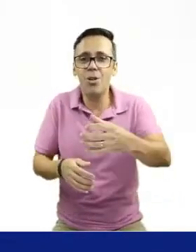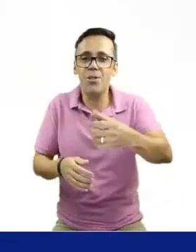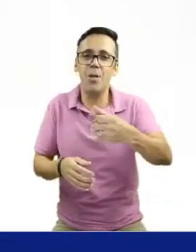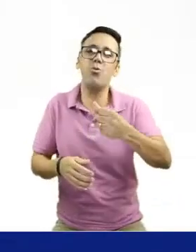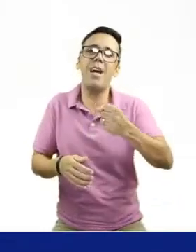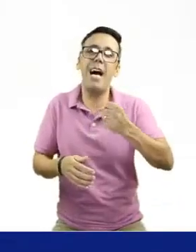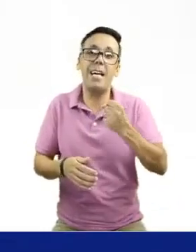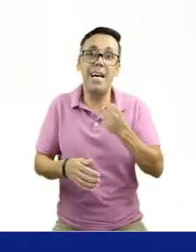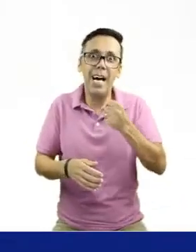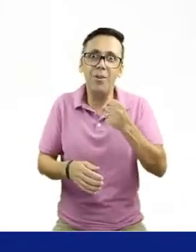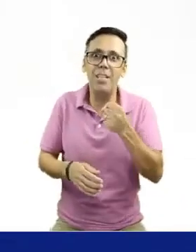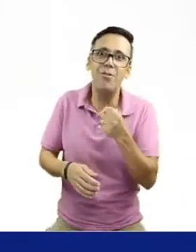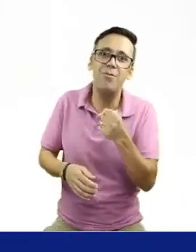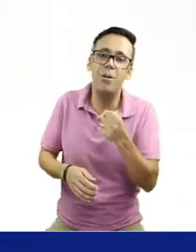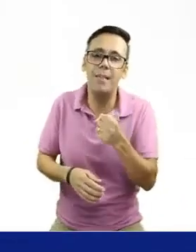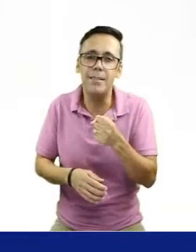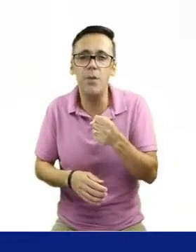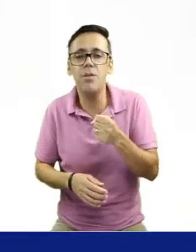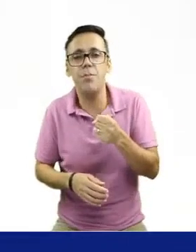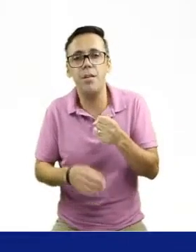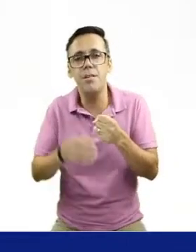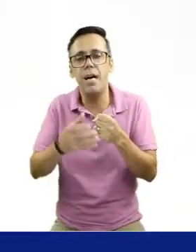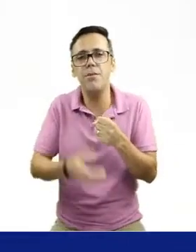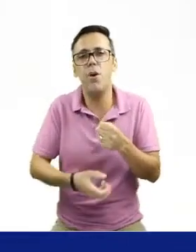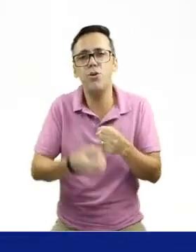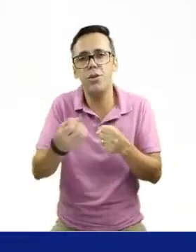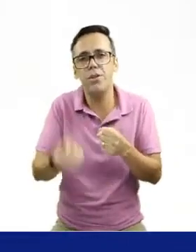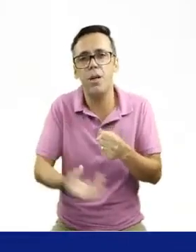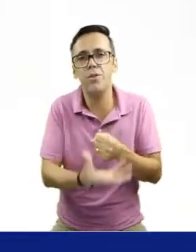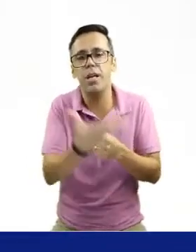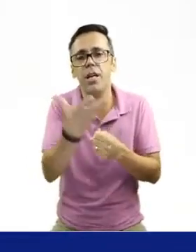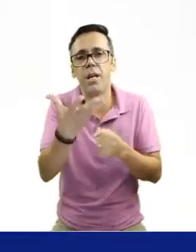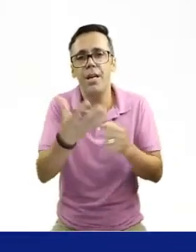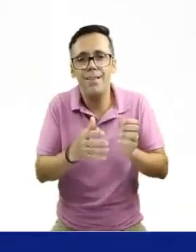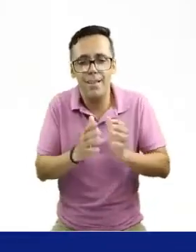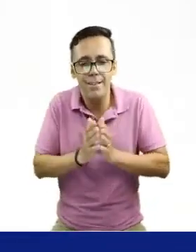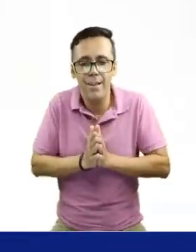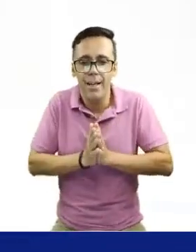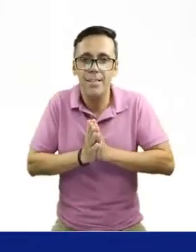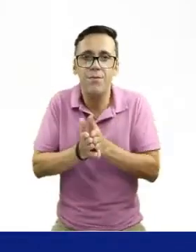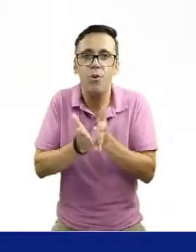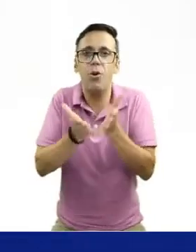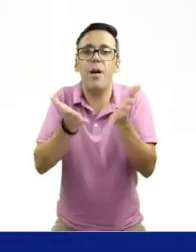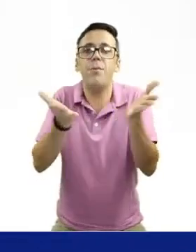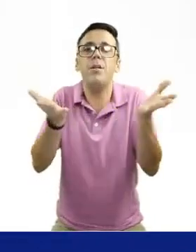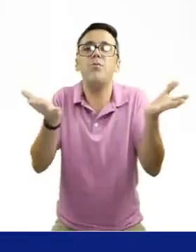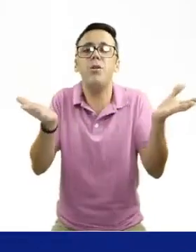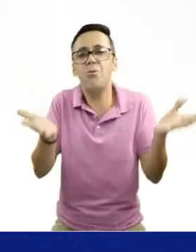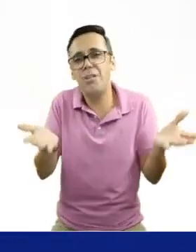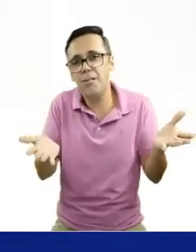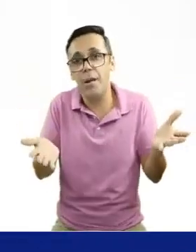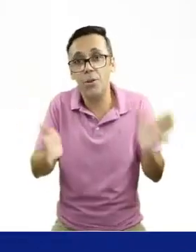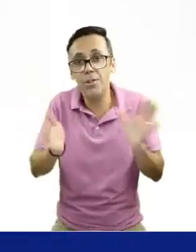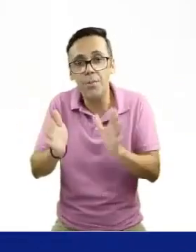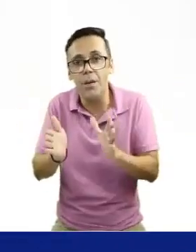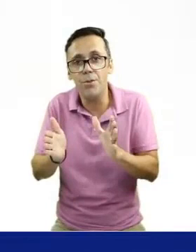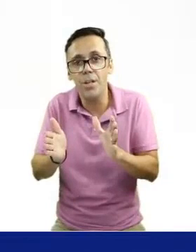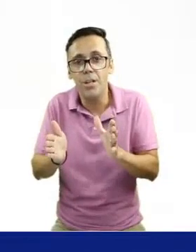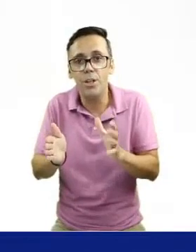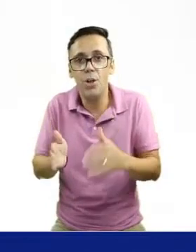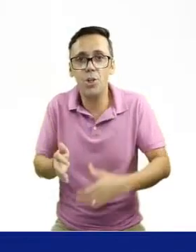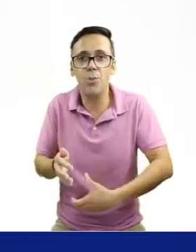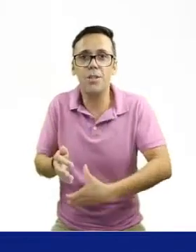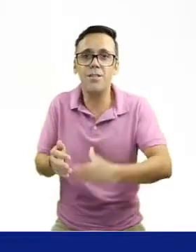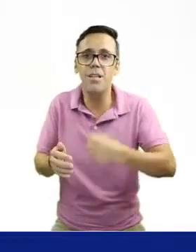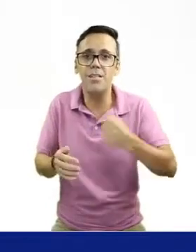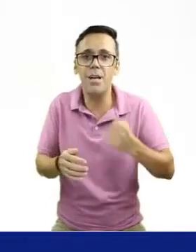aonde nós temos um gargalo aí de informação de aprendizado e aonde nós temos aí essa essa flor abrindo aí de conhecimento nós